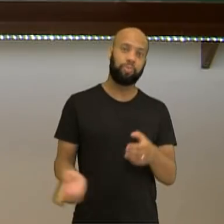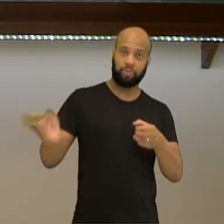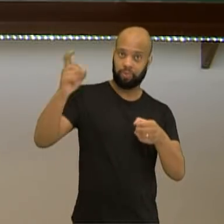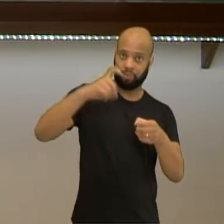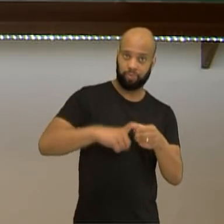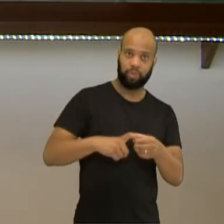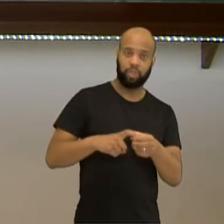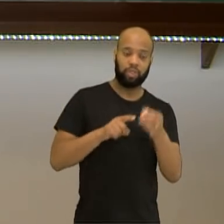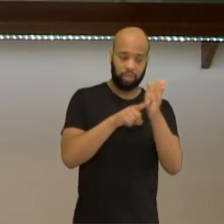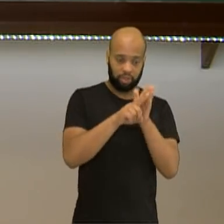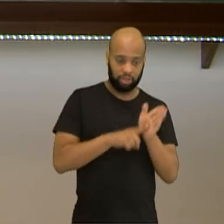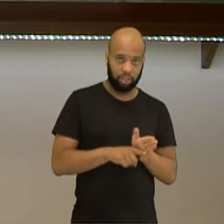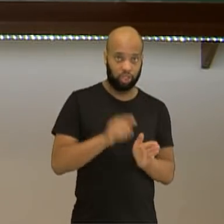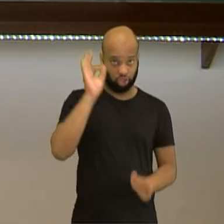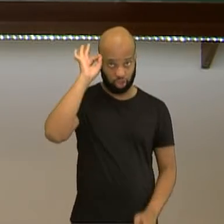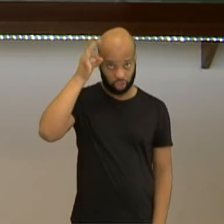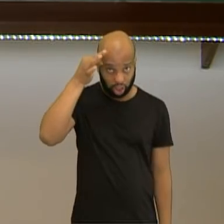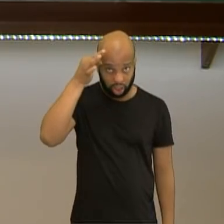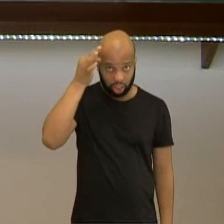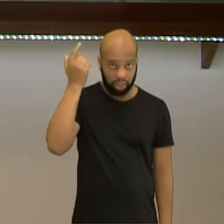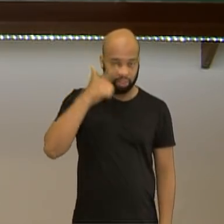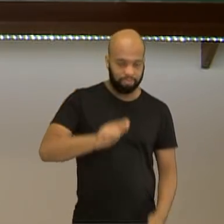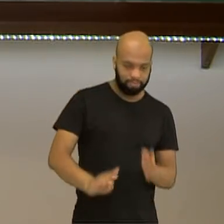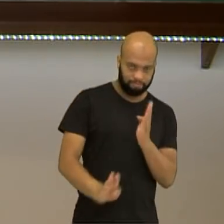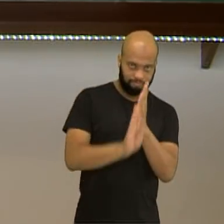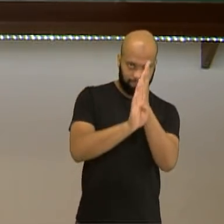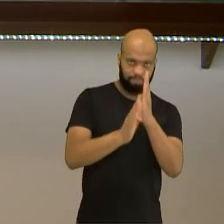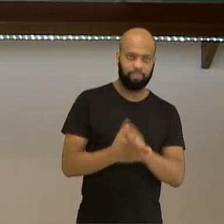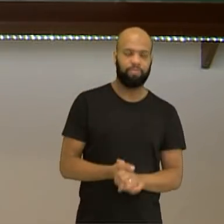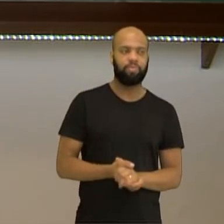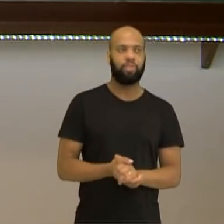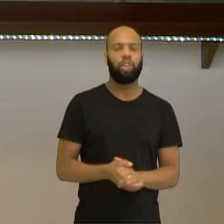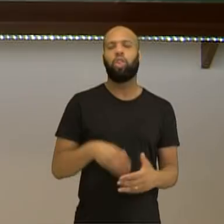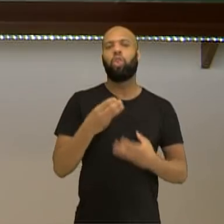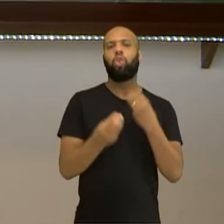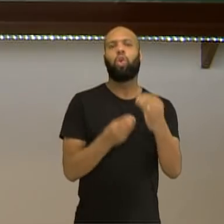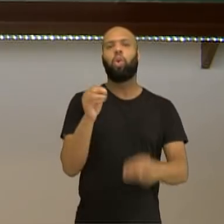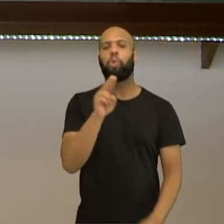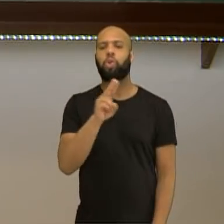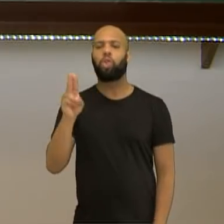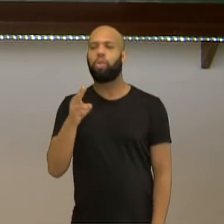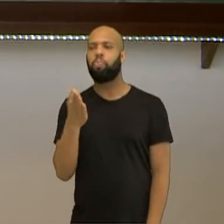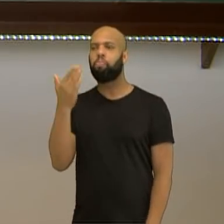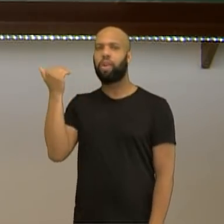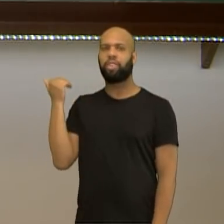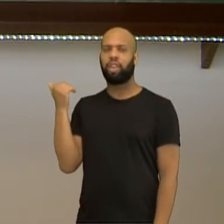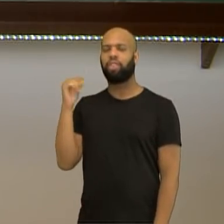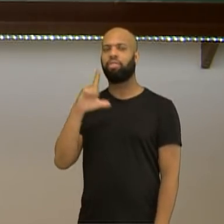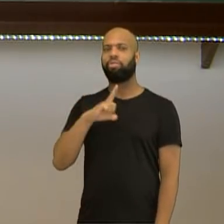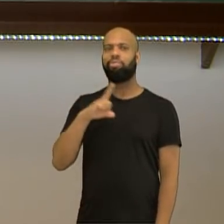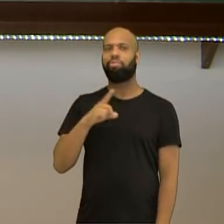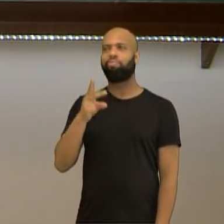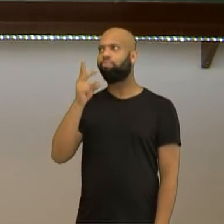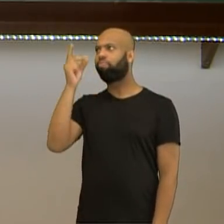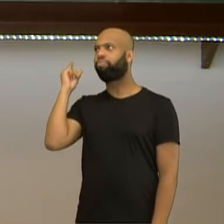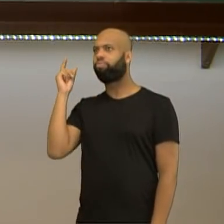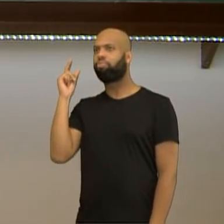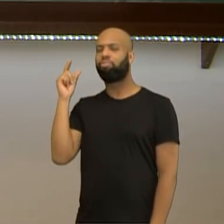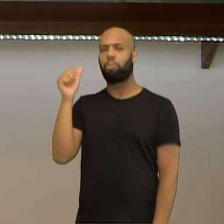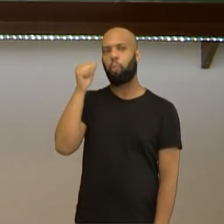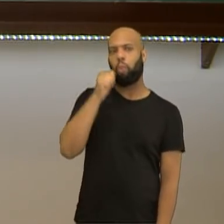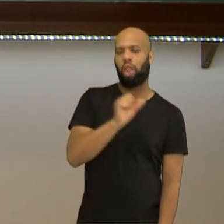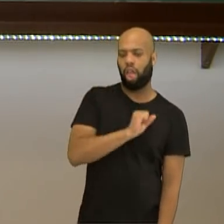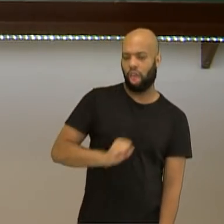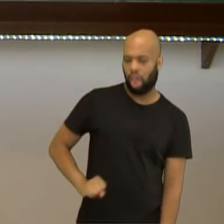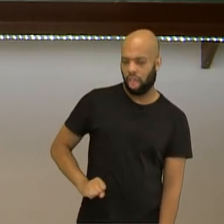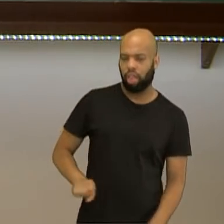Voltando, já pesquisaram? Já descobriram como que ele era chamado naquela época, antigamente? Pelas